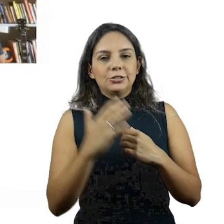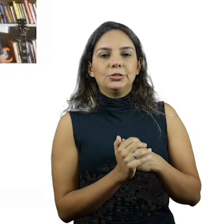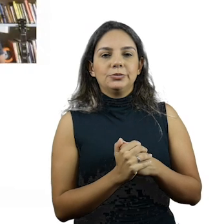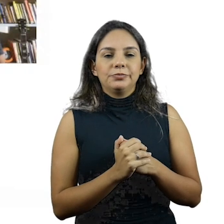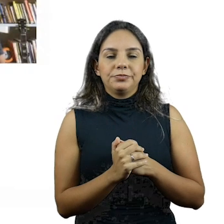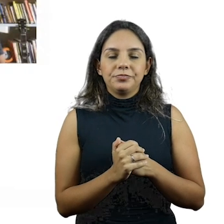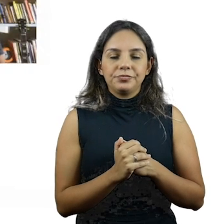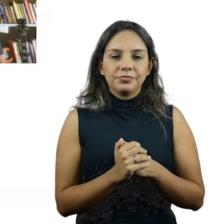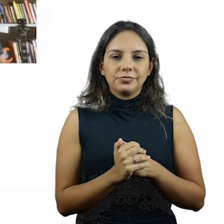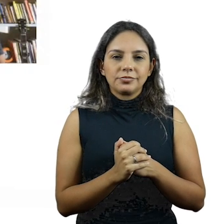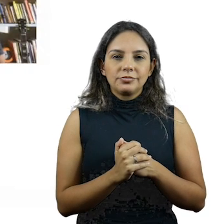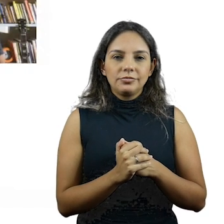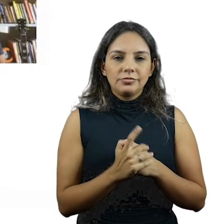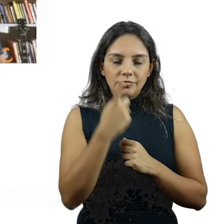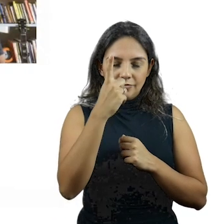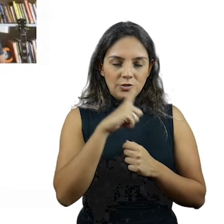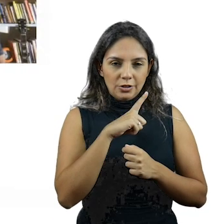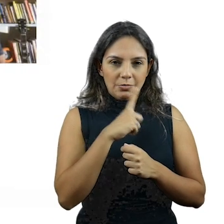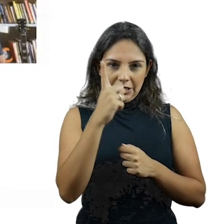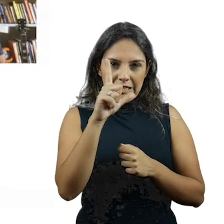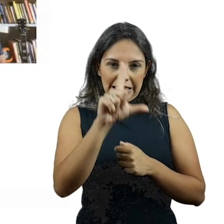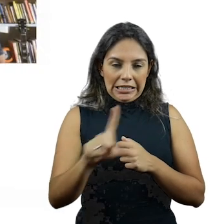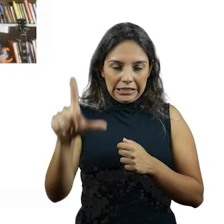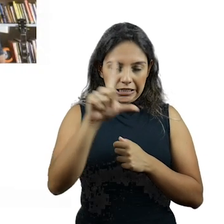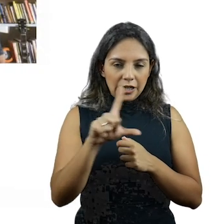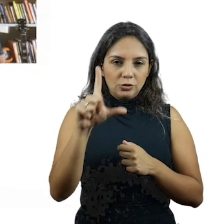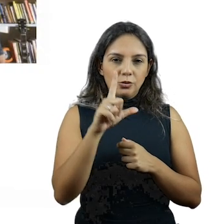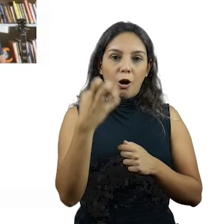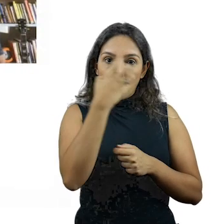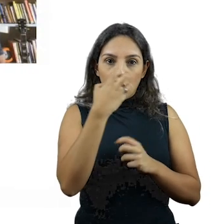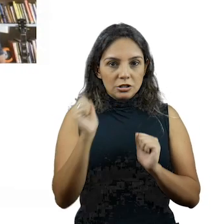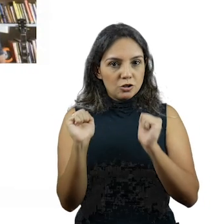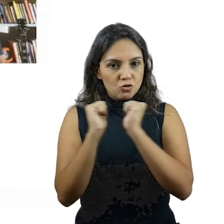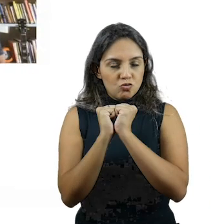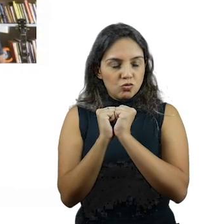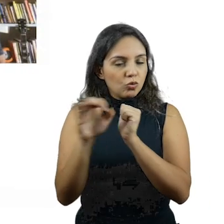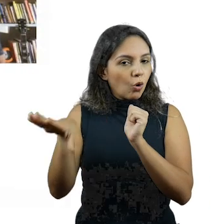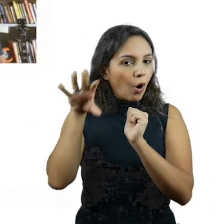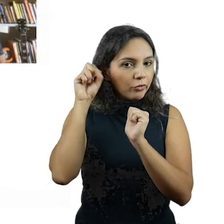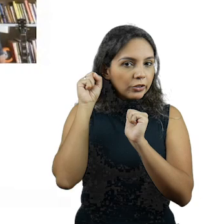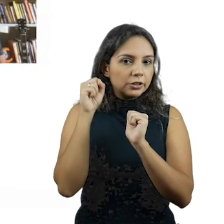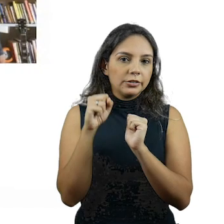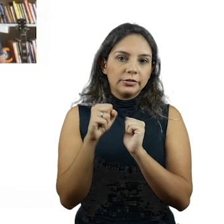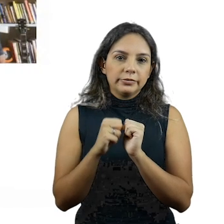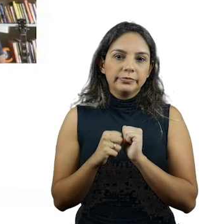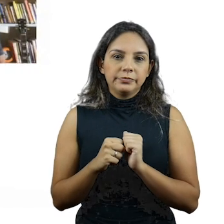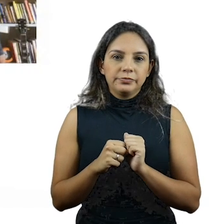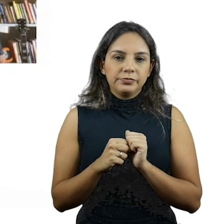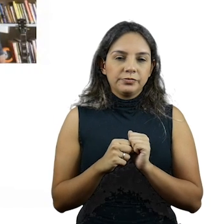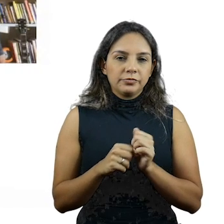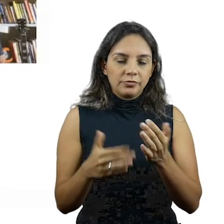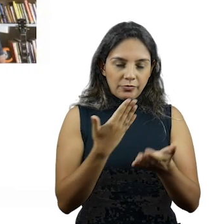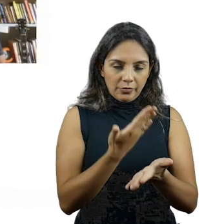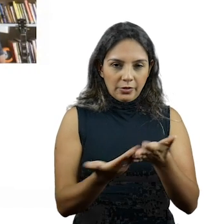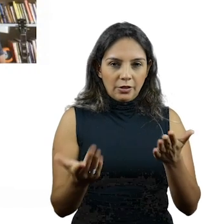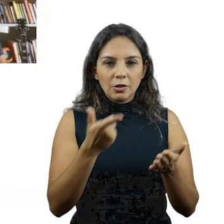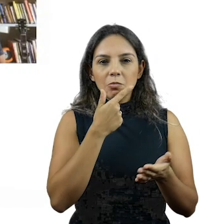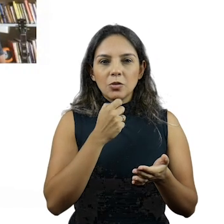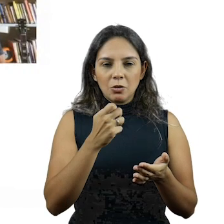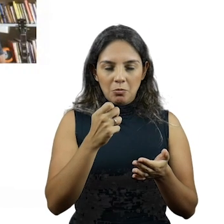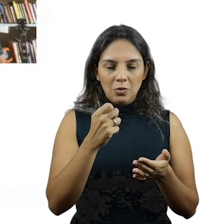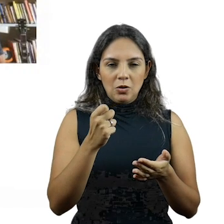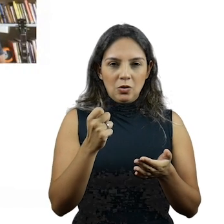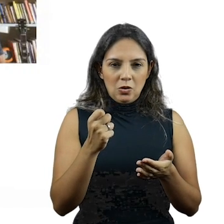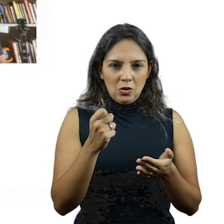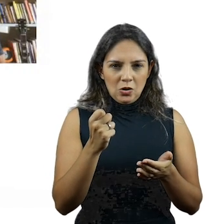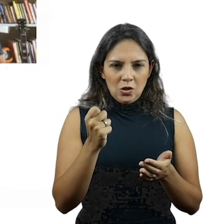tão possível, né? O livro da literatura com a trilha sonora. Falar nisso, perdemos o Ennio Morricone nessa semana, né? Infelizmente, um grande autor, um